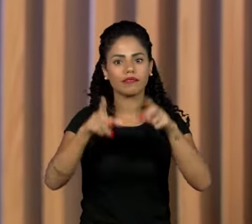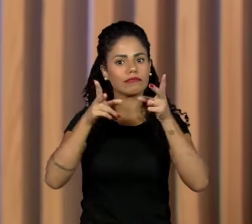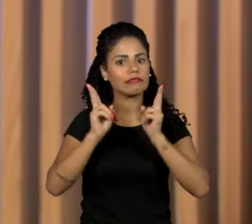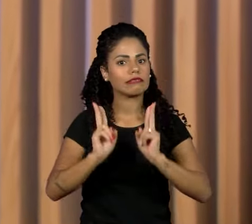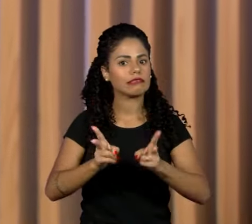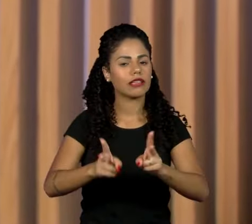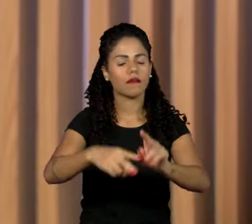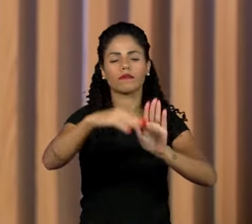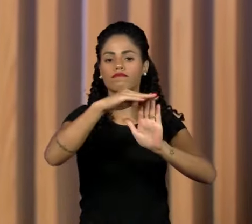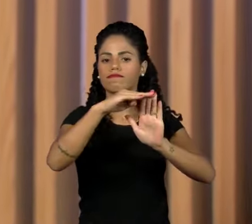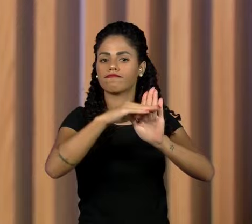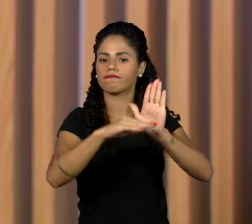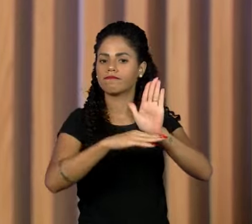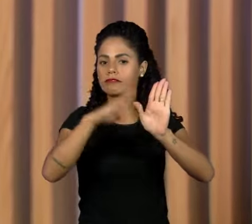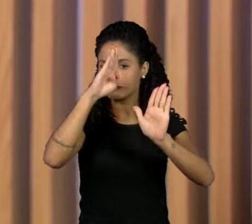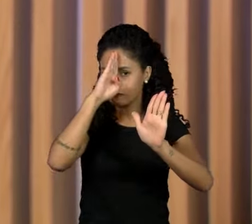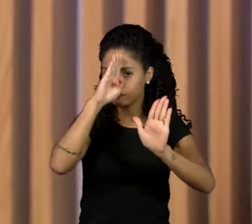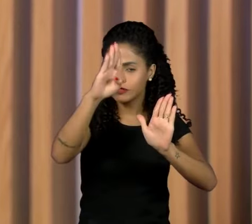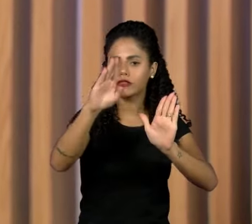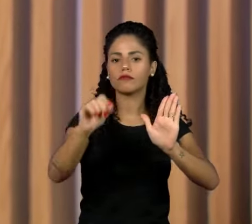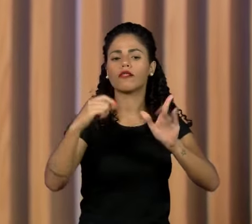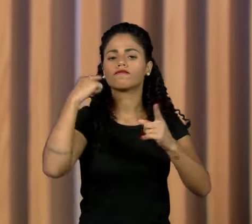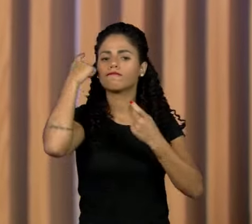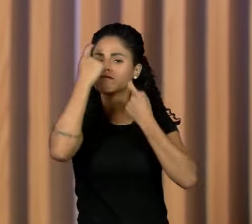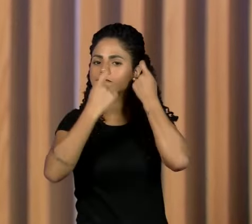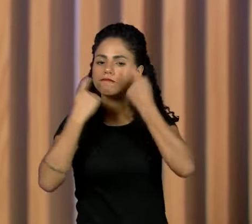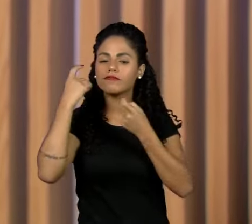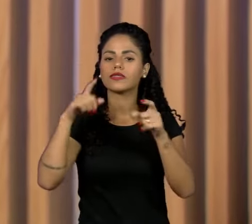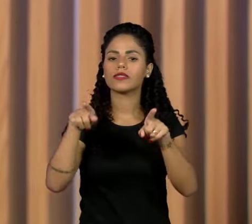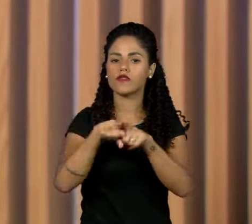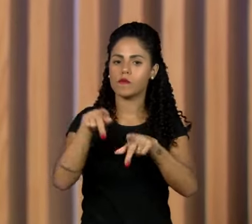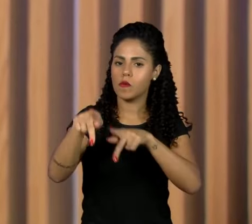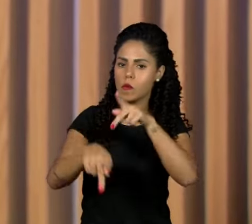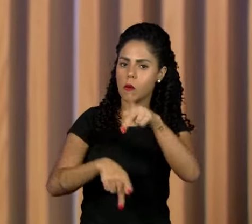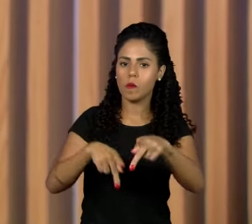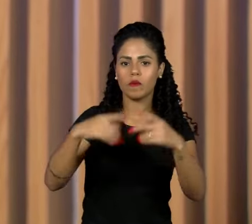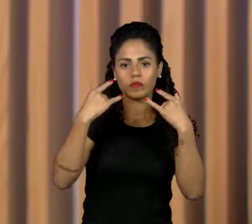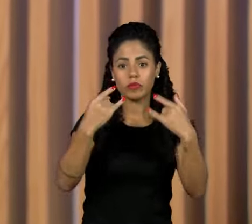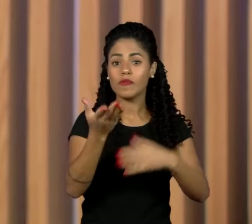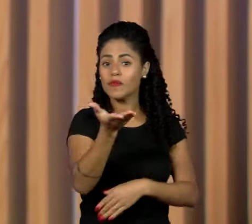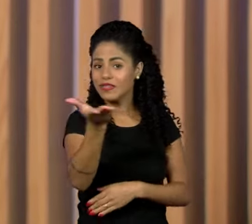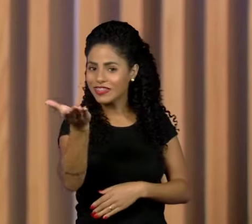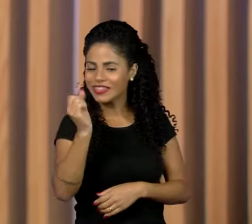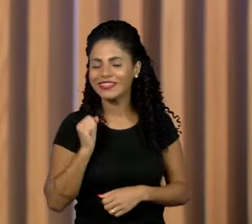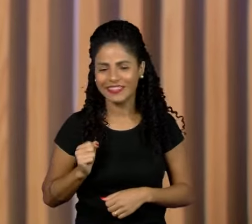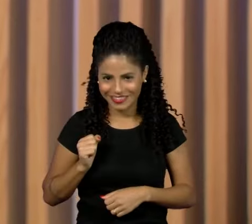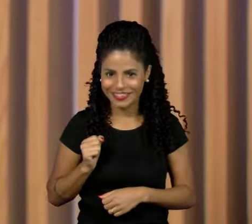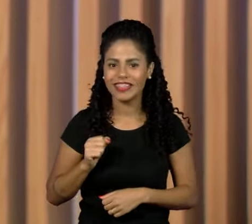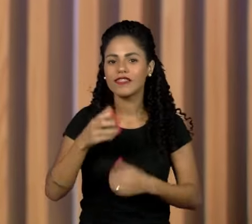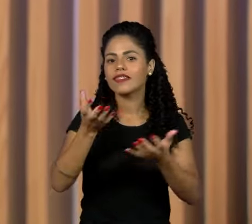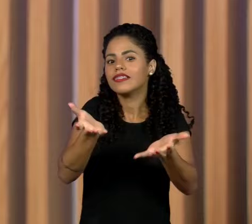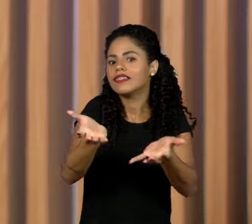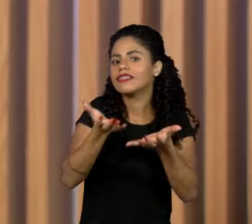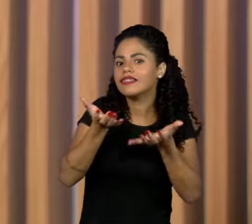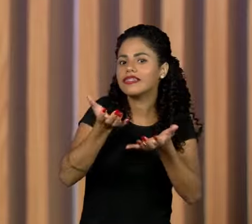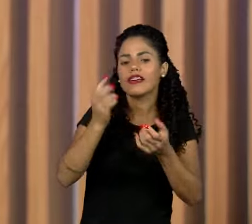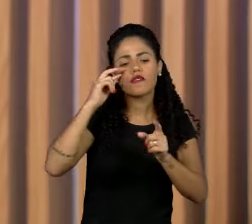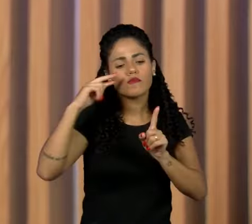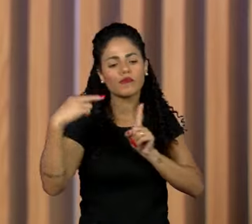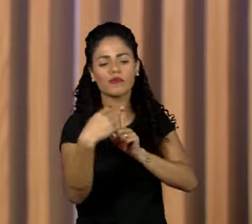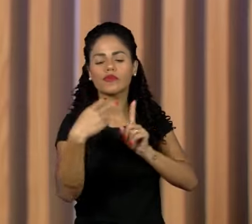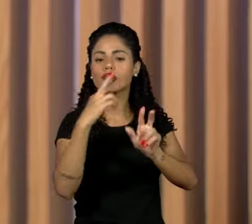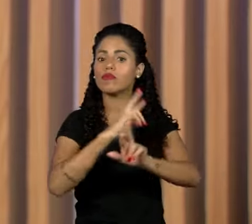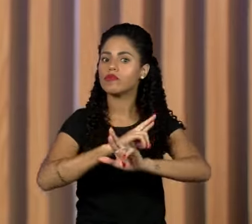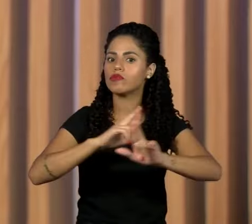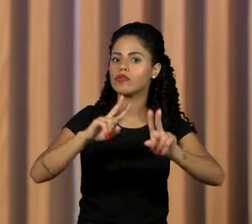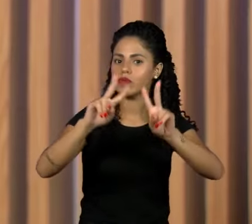às pautas que preocupam e que atraem o nosso público. Você. Você que deseja ver um ponto de vista diferente